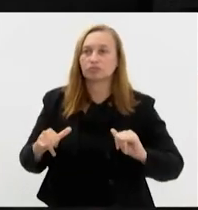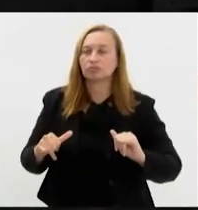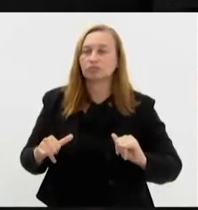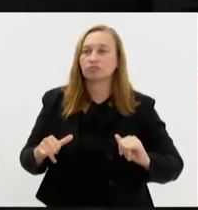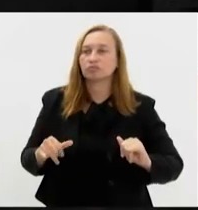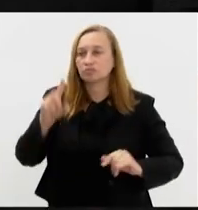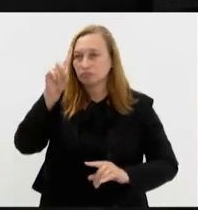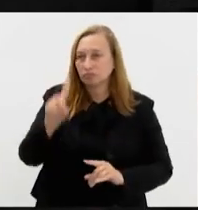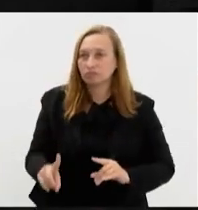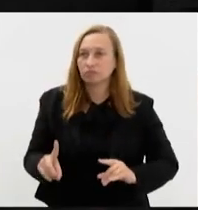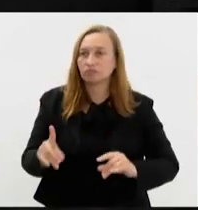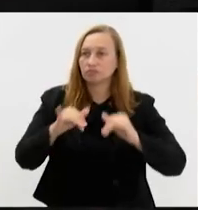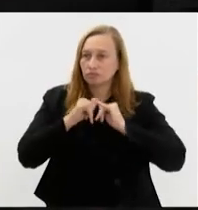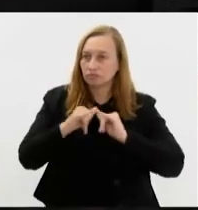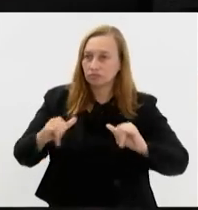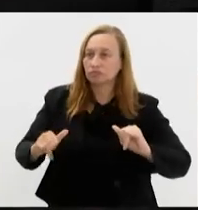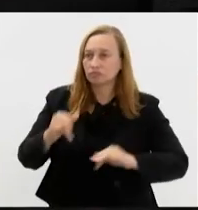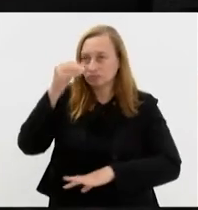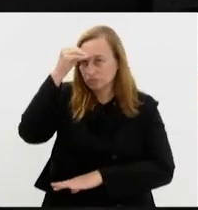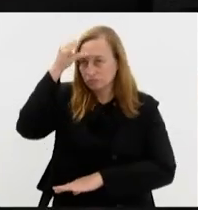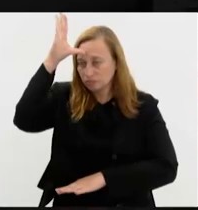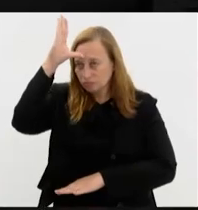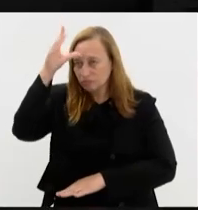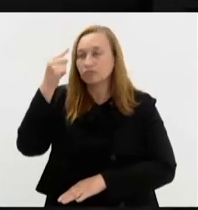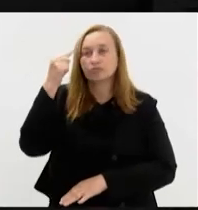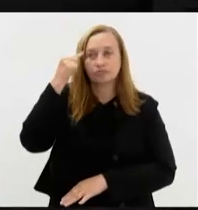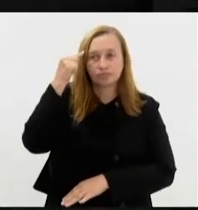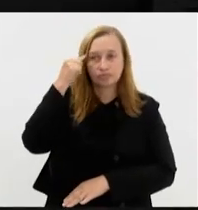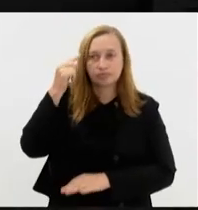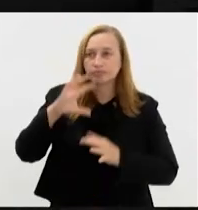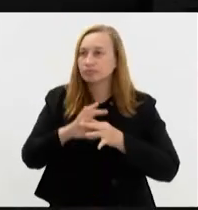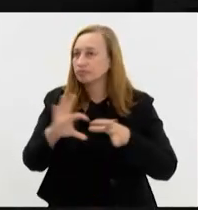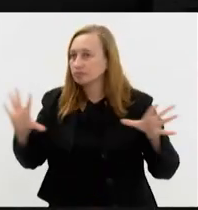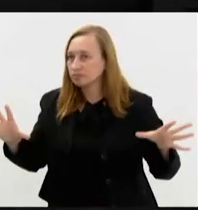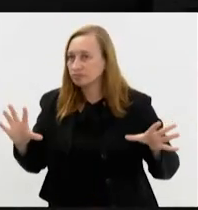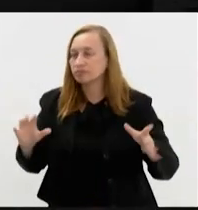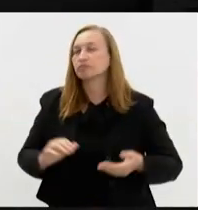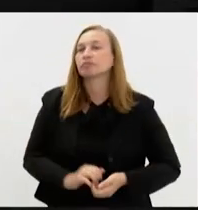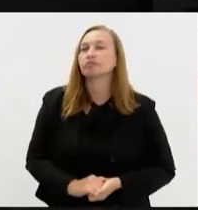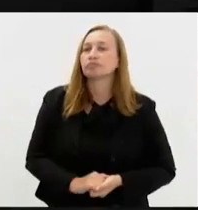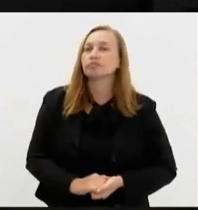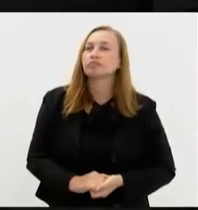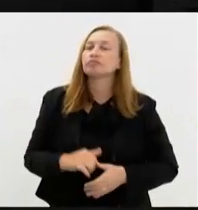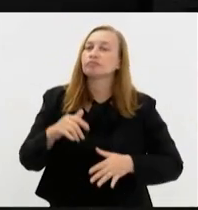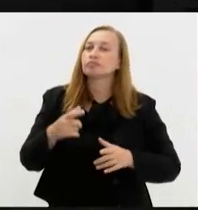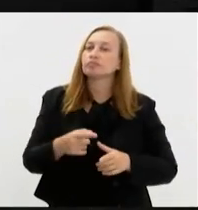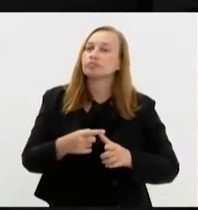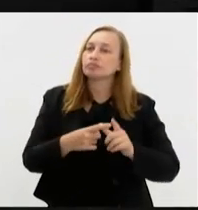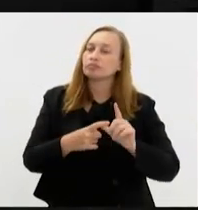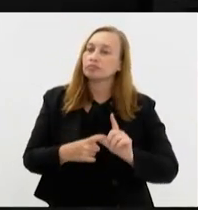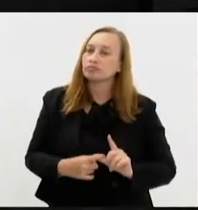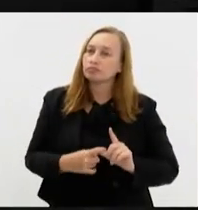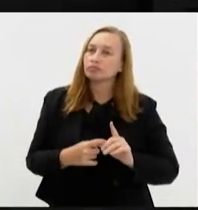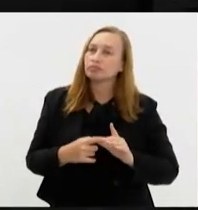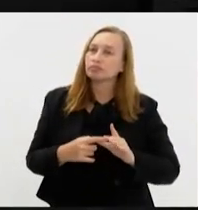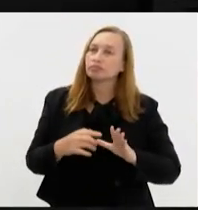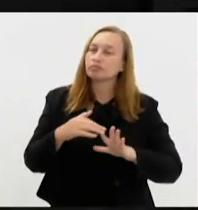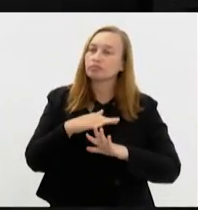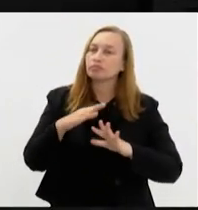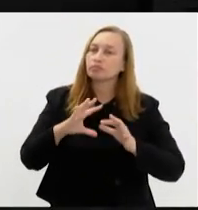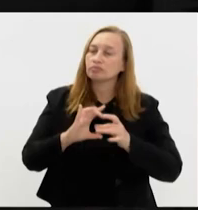direito ao conhecimento ao pensamento livre dos quais depende o exercício pleno da